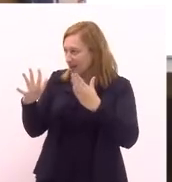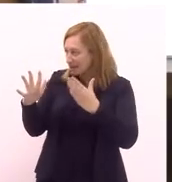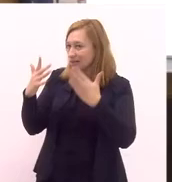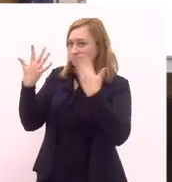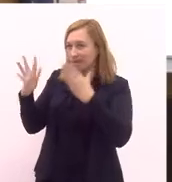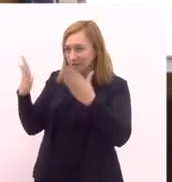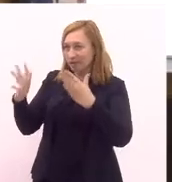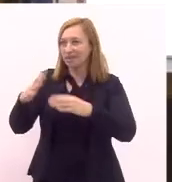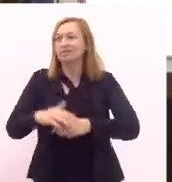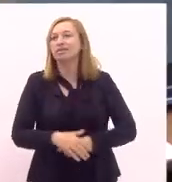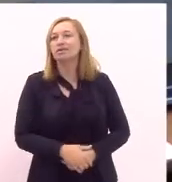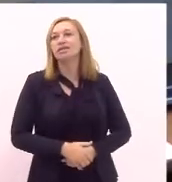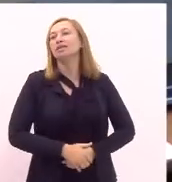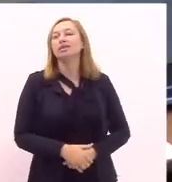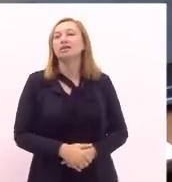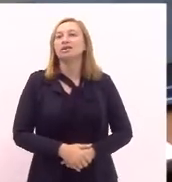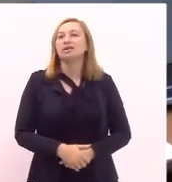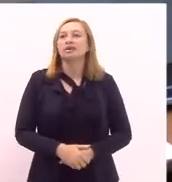e parabéns